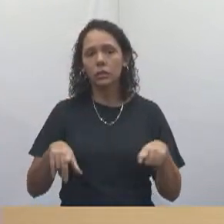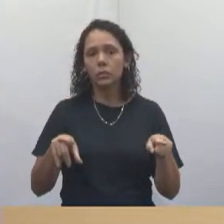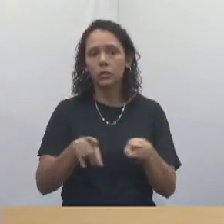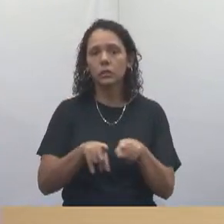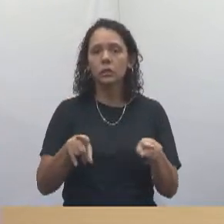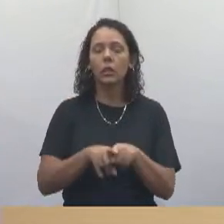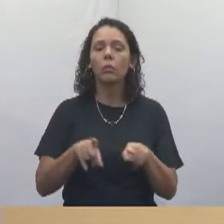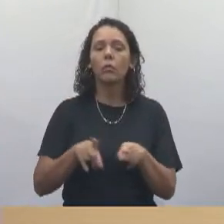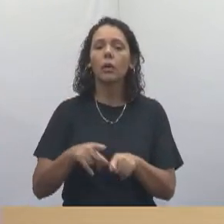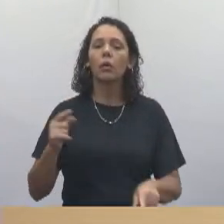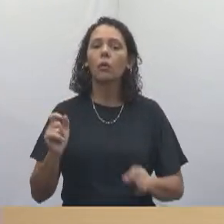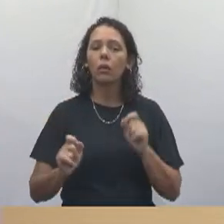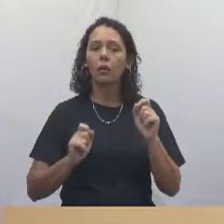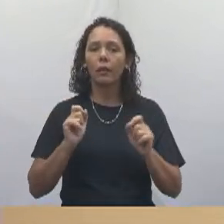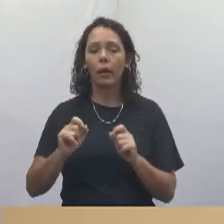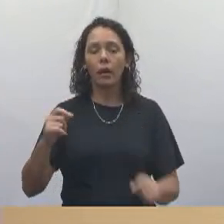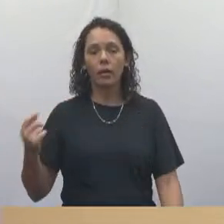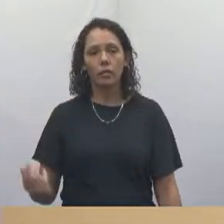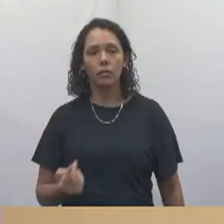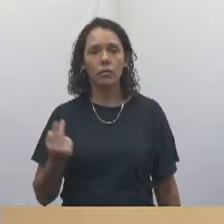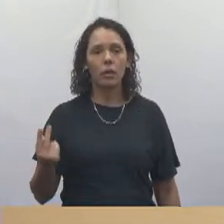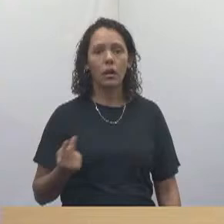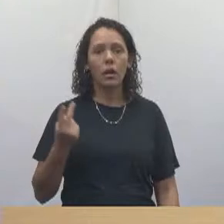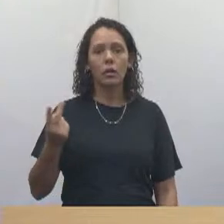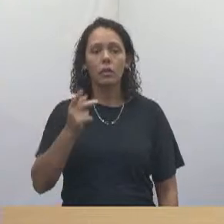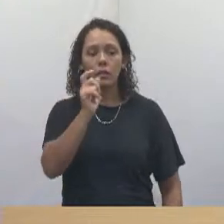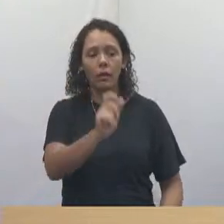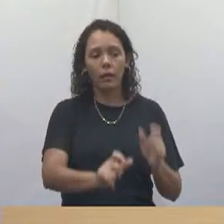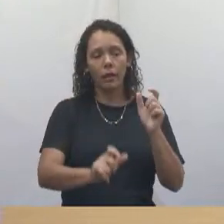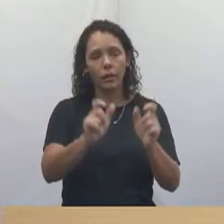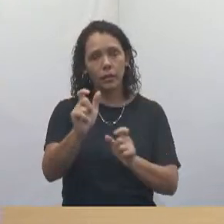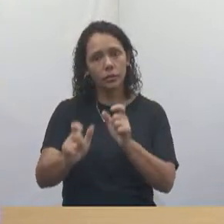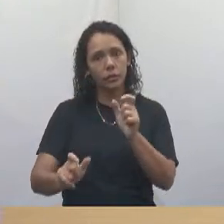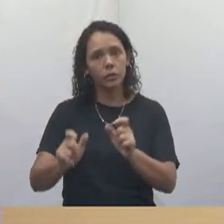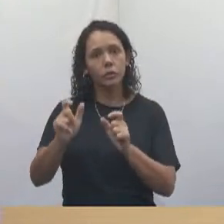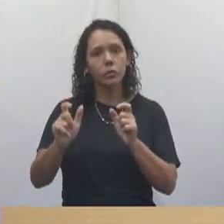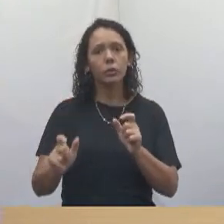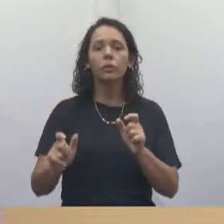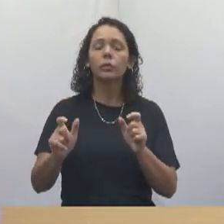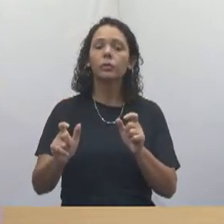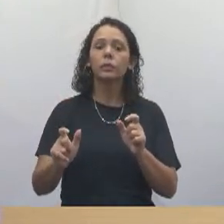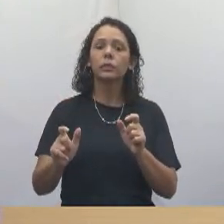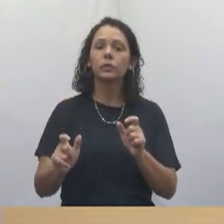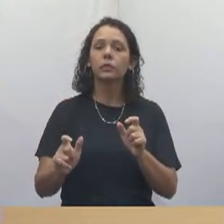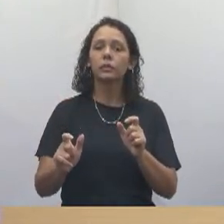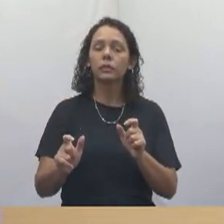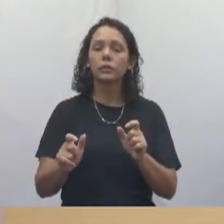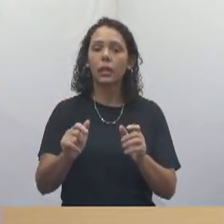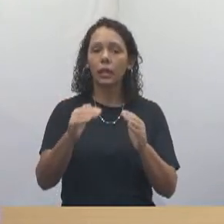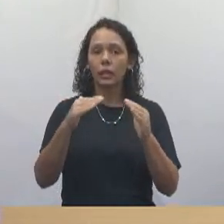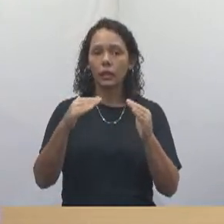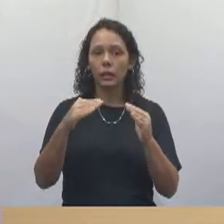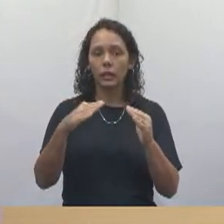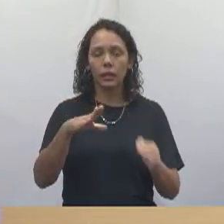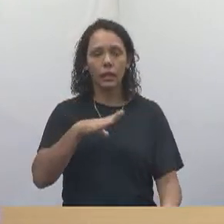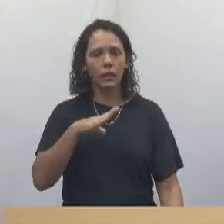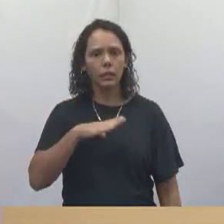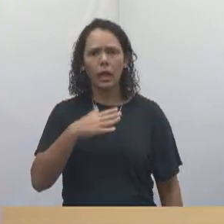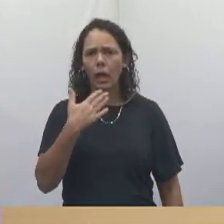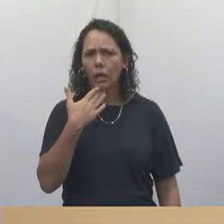também valorizar as pessoas que têm feito os pedidos na cidade de Jacareí, na